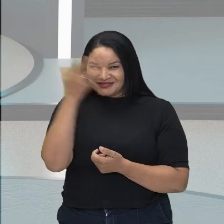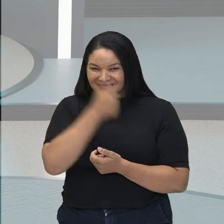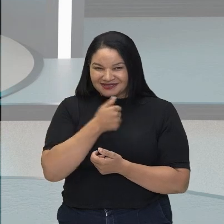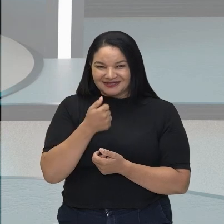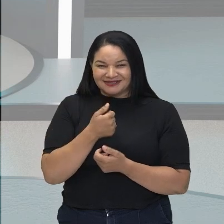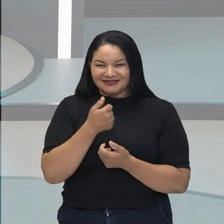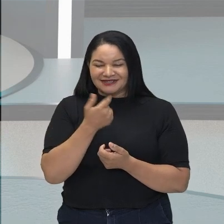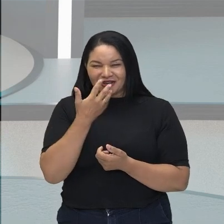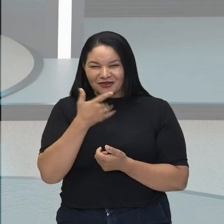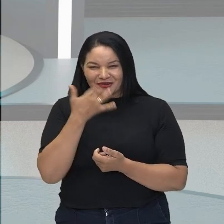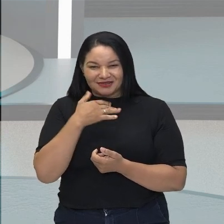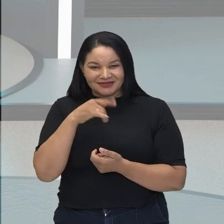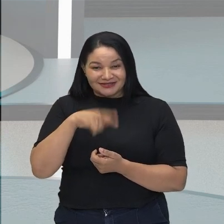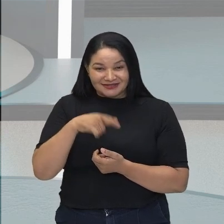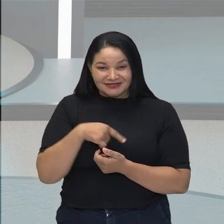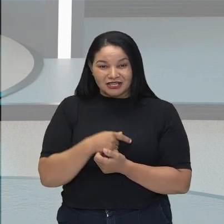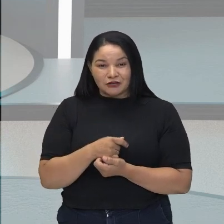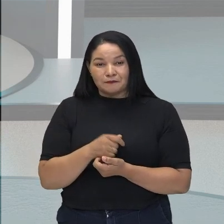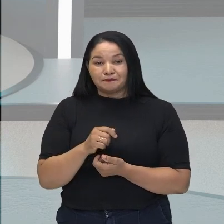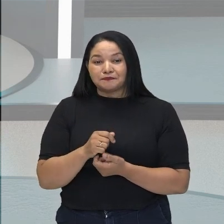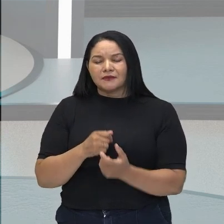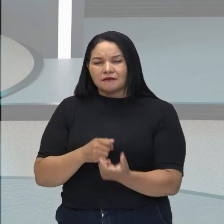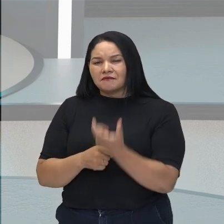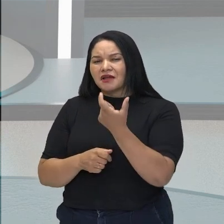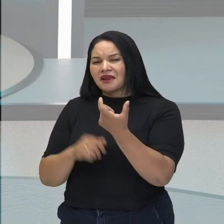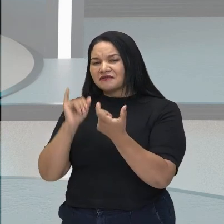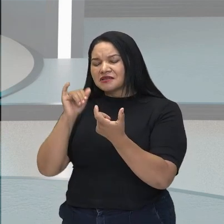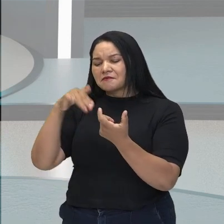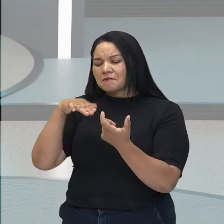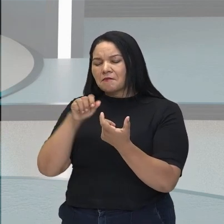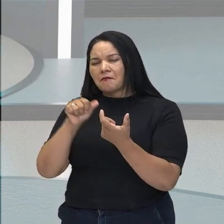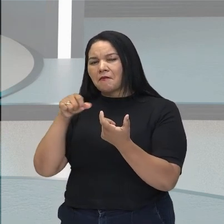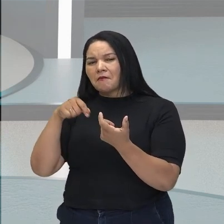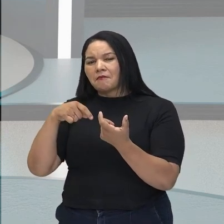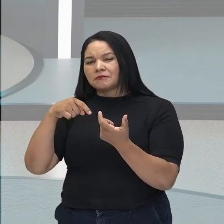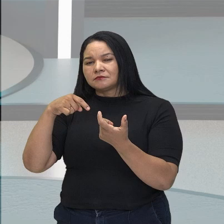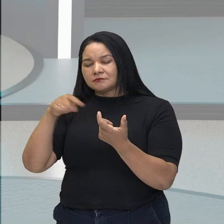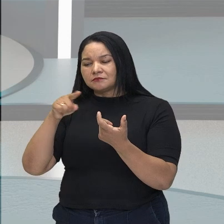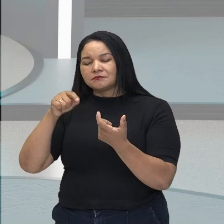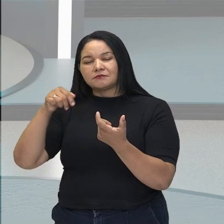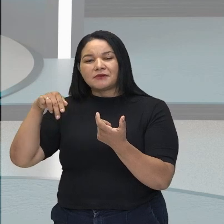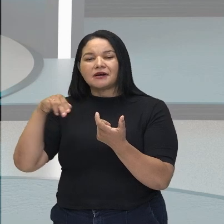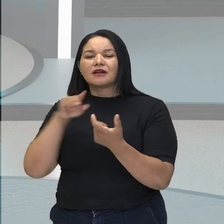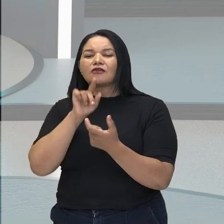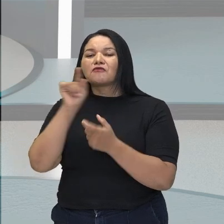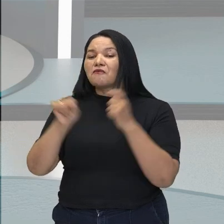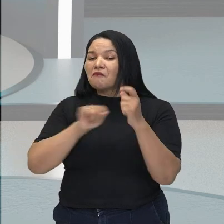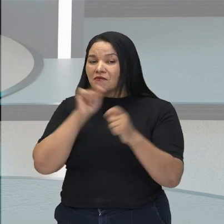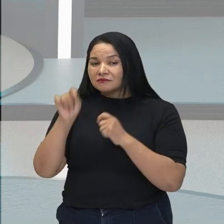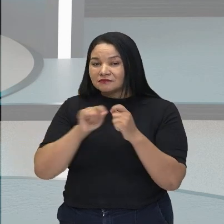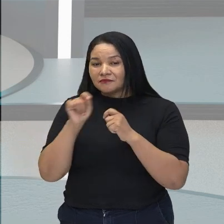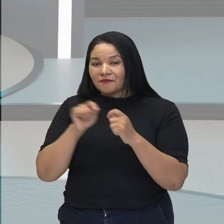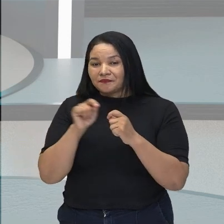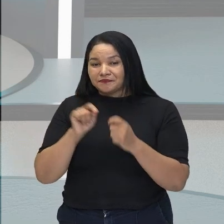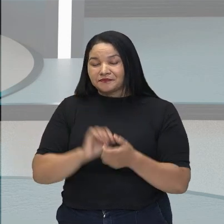né? El imán. ¿Qué es el imán? Entonces, el imán en la nevera